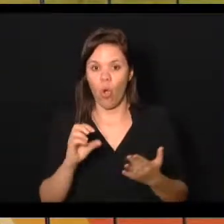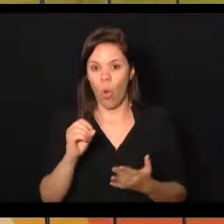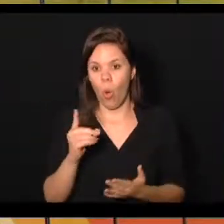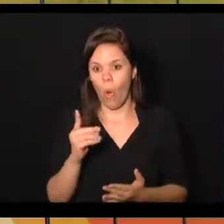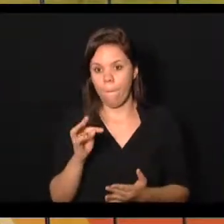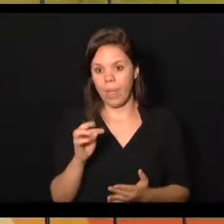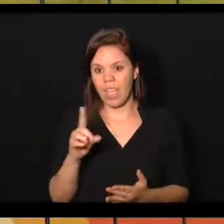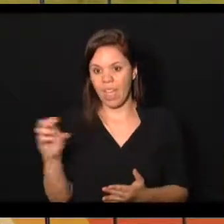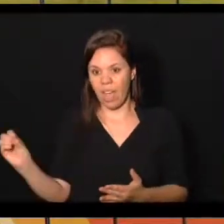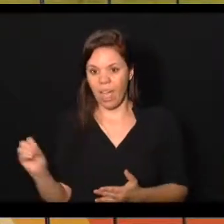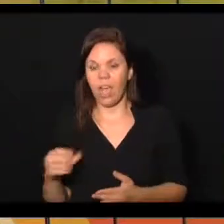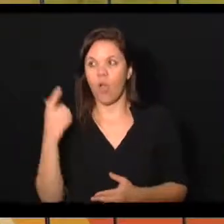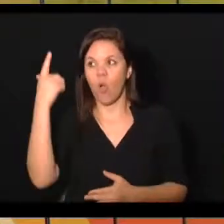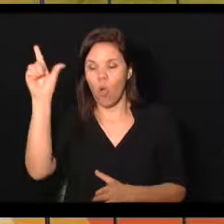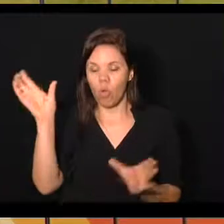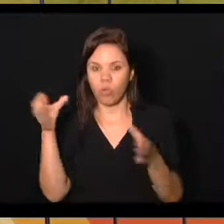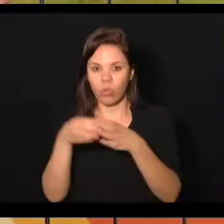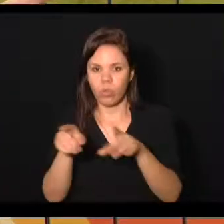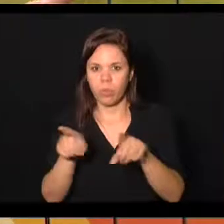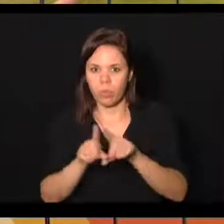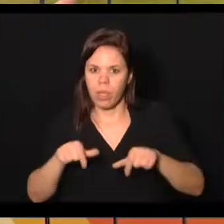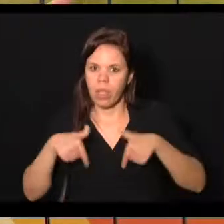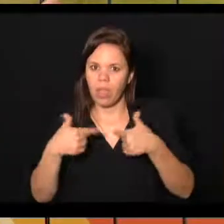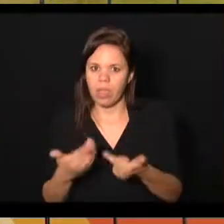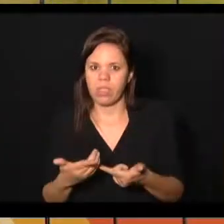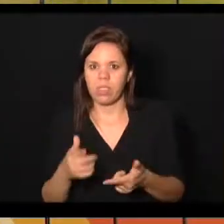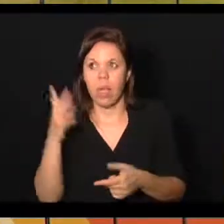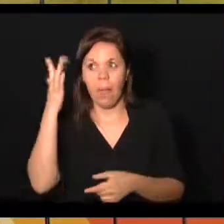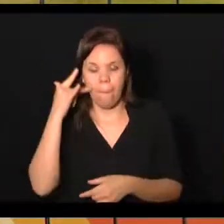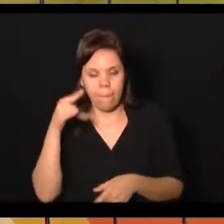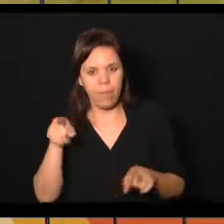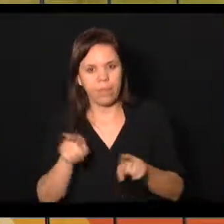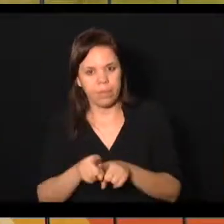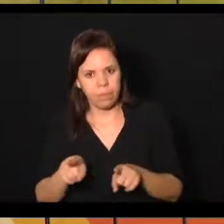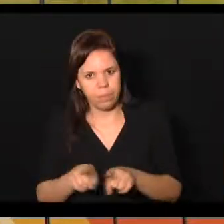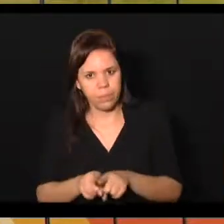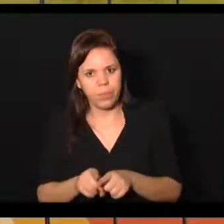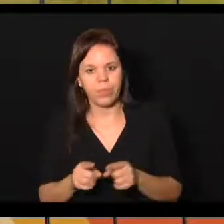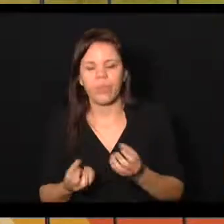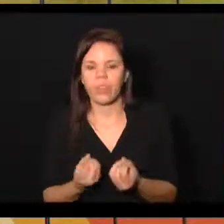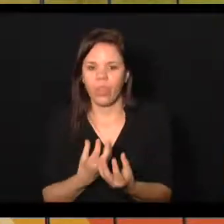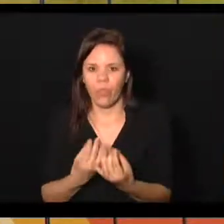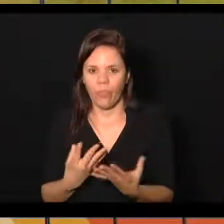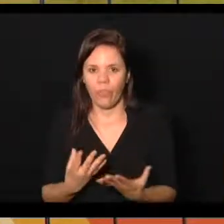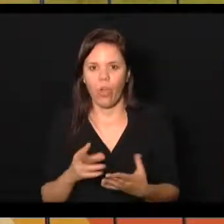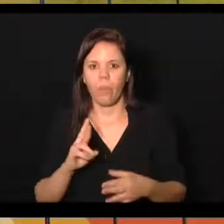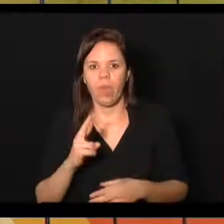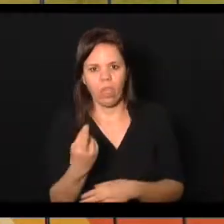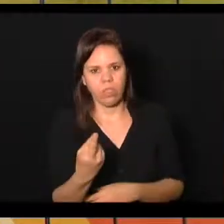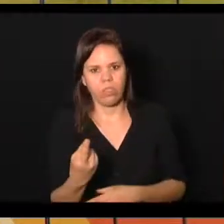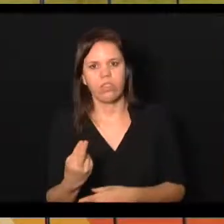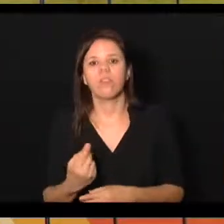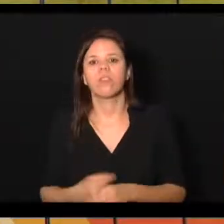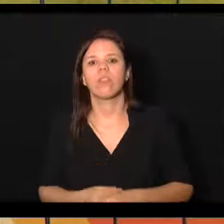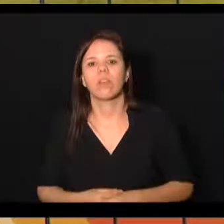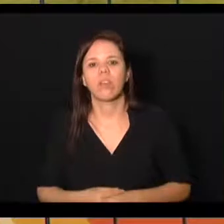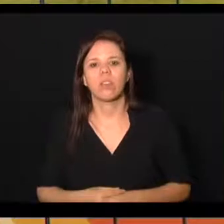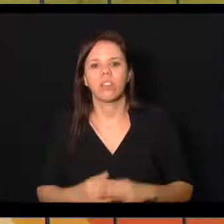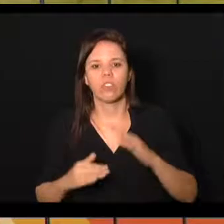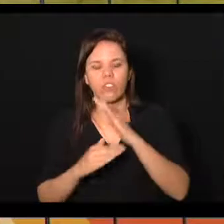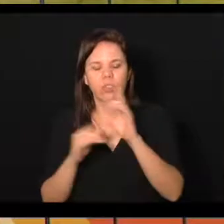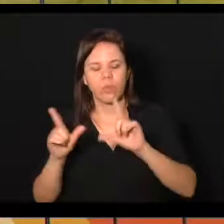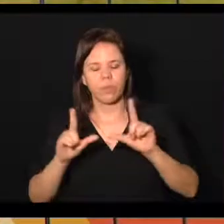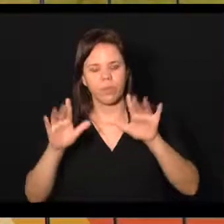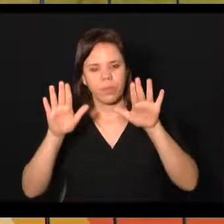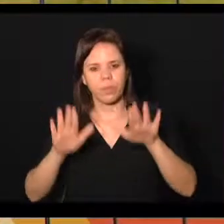precisa começar essa reação e claro que amanhã a gente informa aqui o resultado da partida. O Jornal Câmara